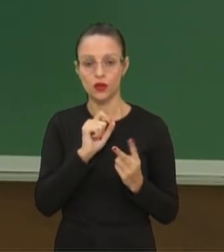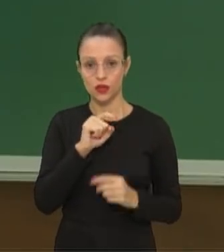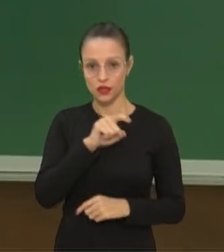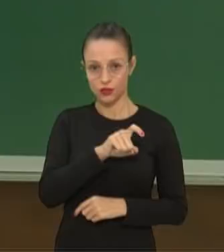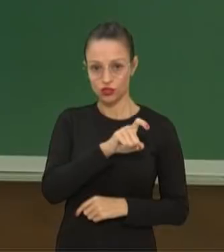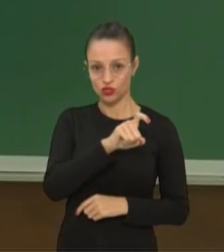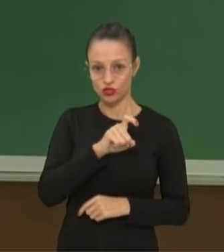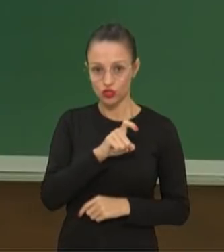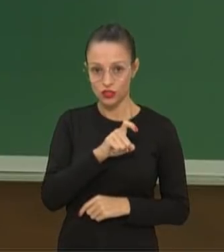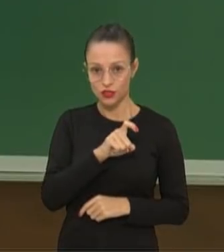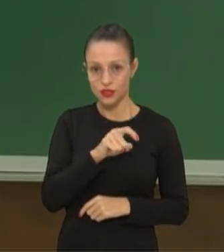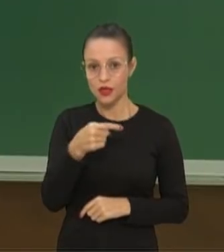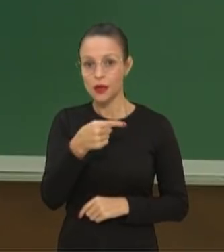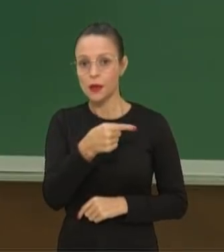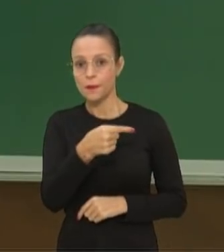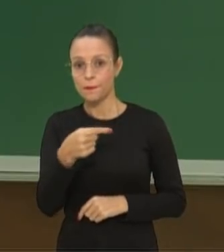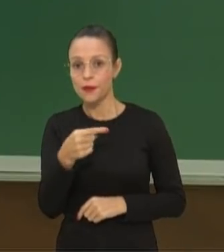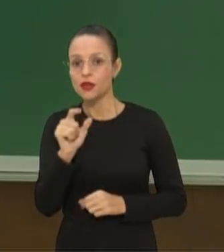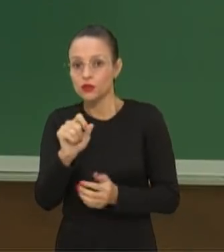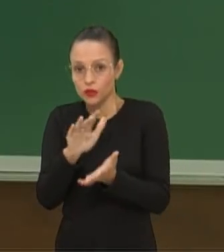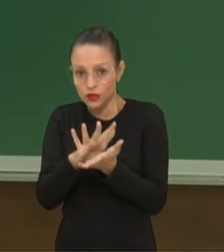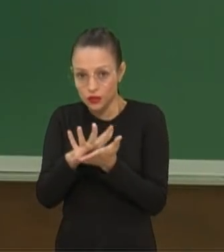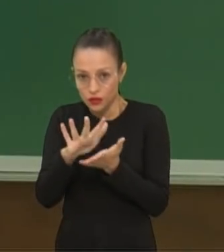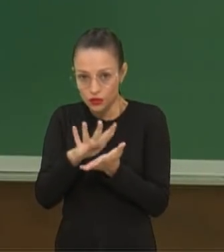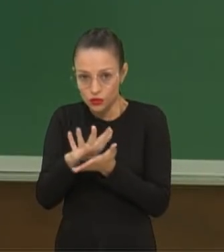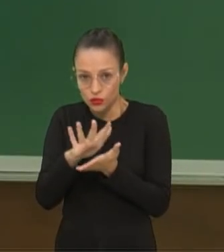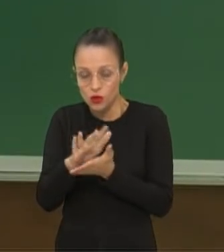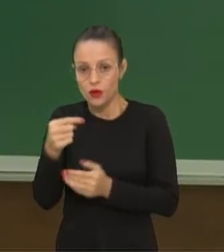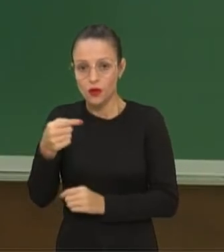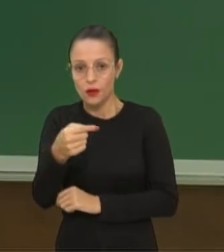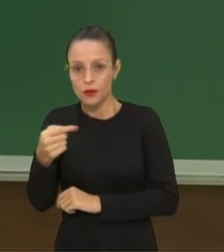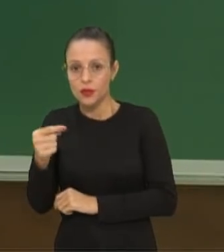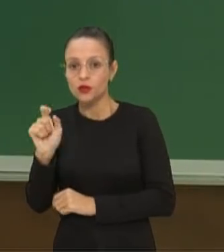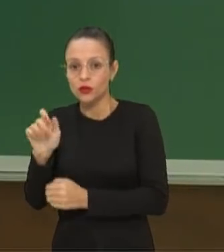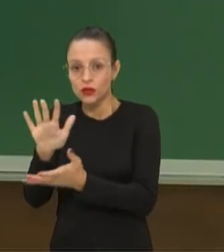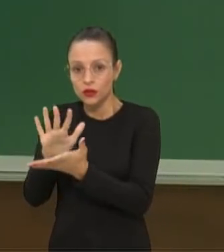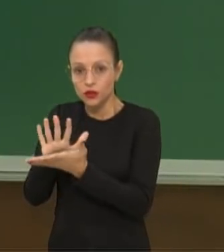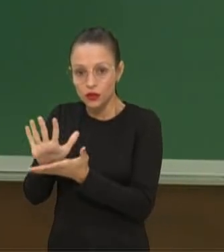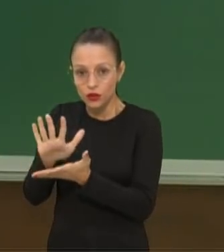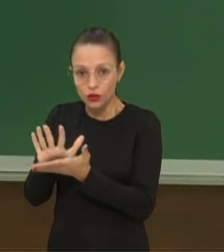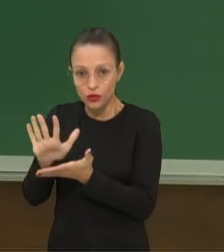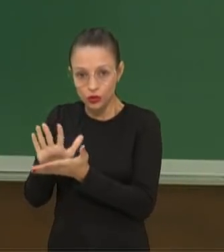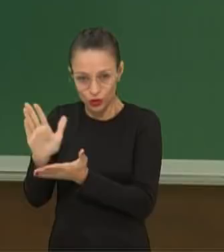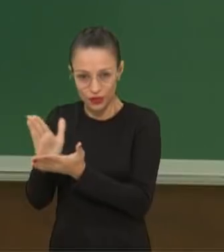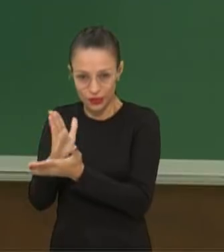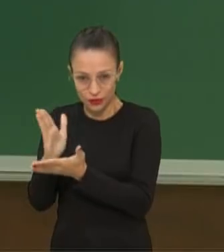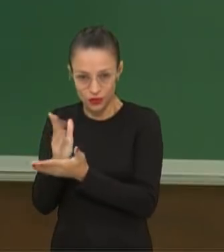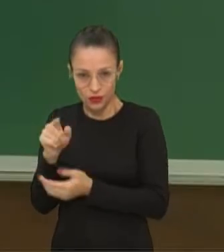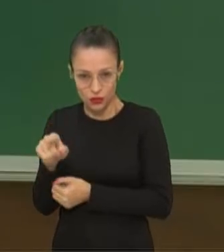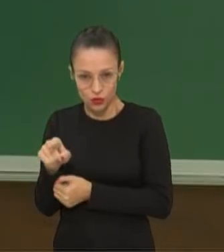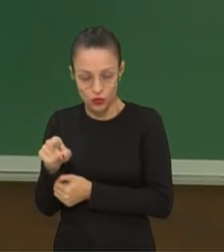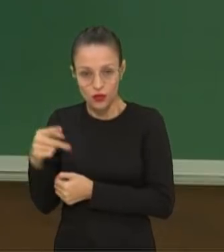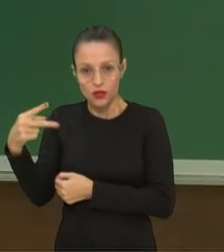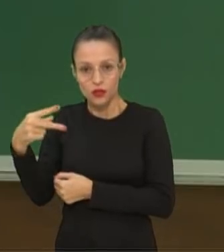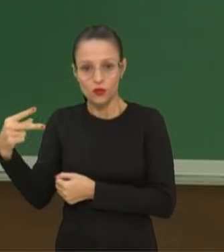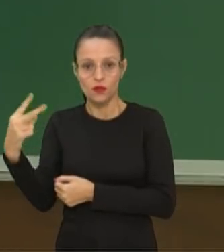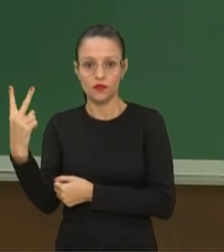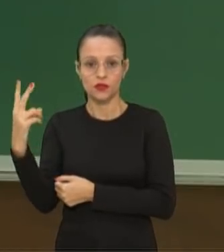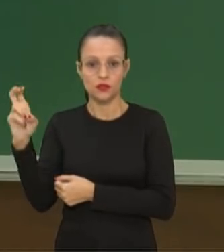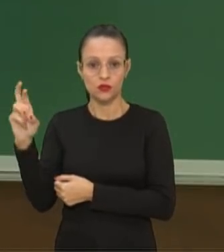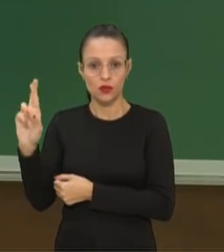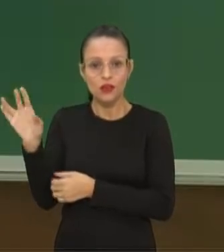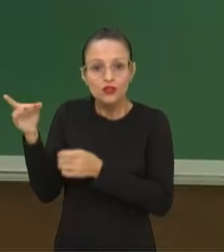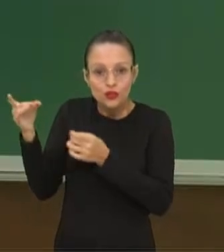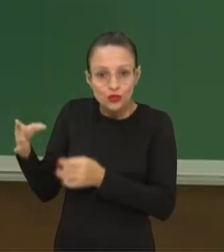X, menos o que eu gastei na revista, menos o que eu gastei no caderno, é igual a R$25, que